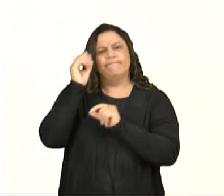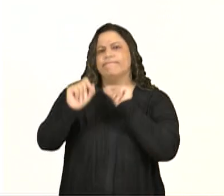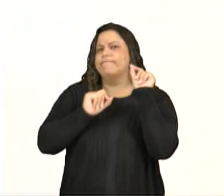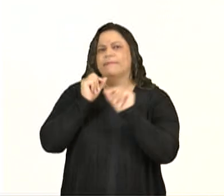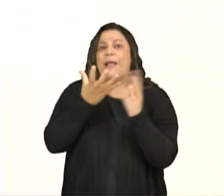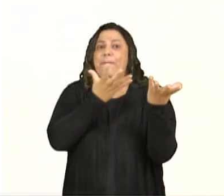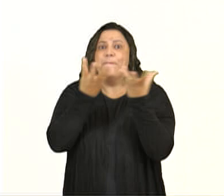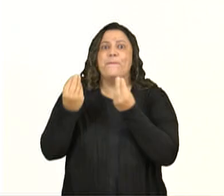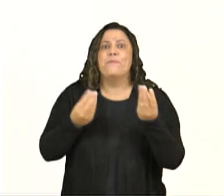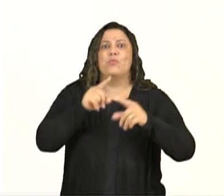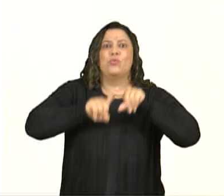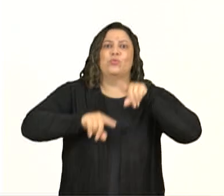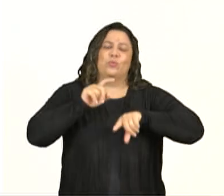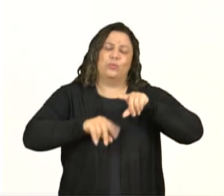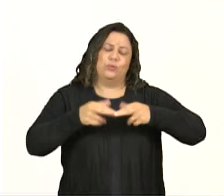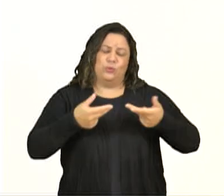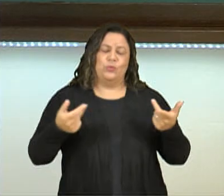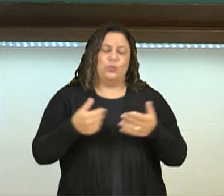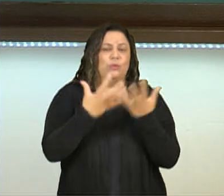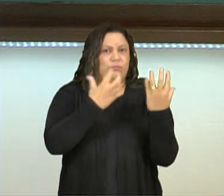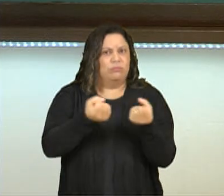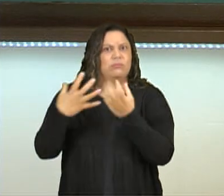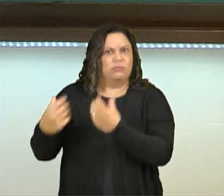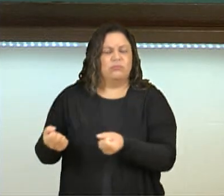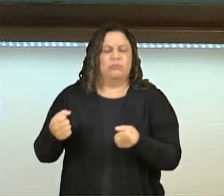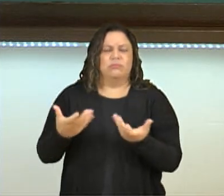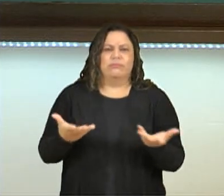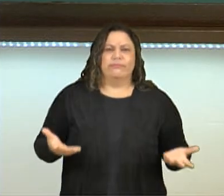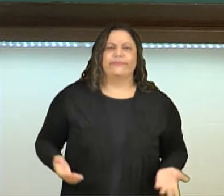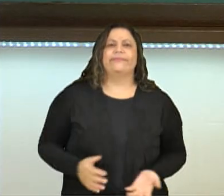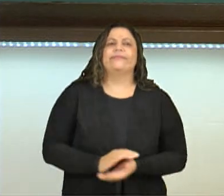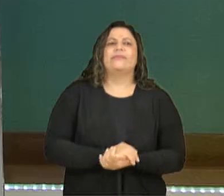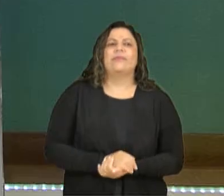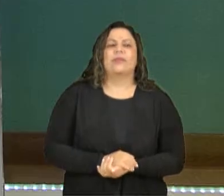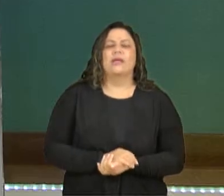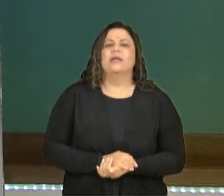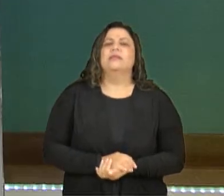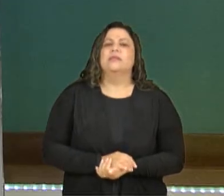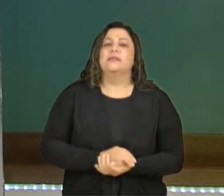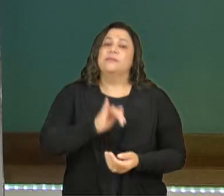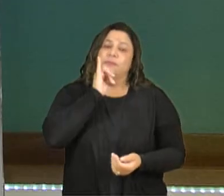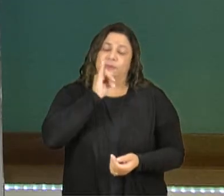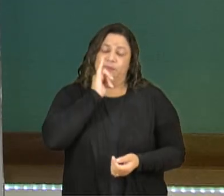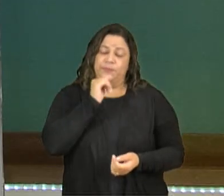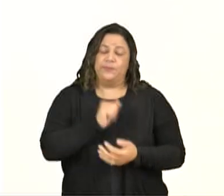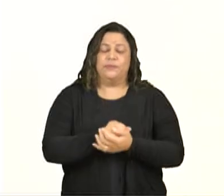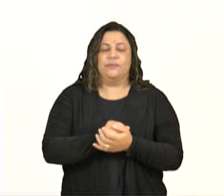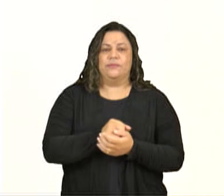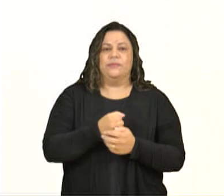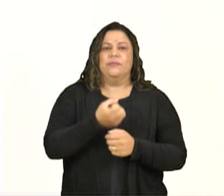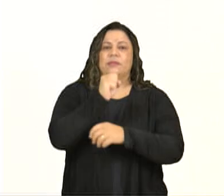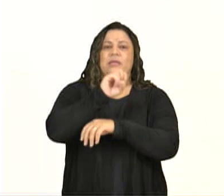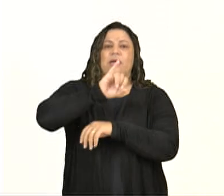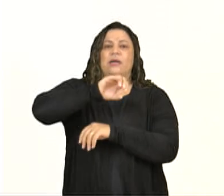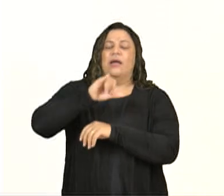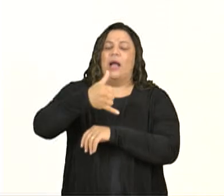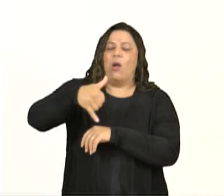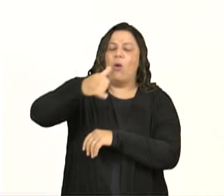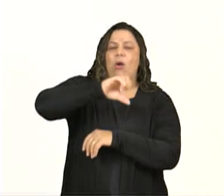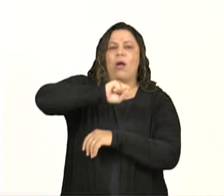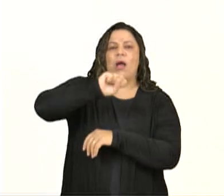muito produto e que a nossa aceitabilidade é grande. Então, nós podemos destacar, por exemplo, a soja, aparece aqui em termos